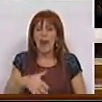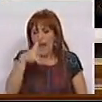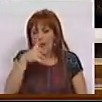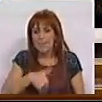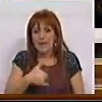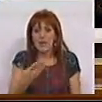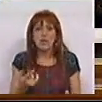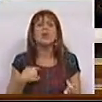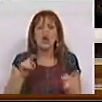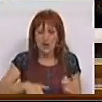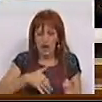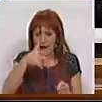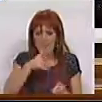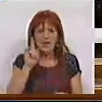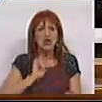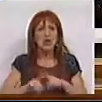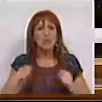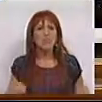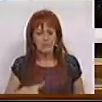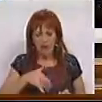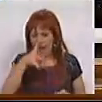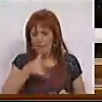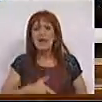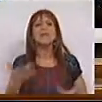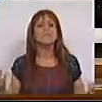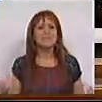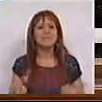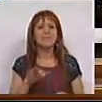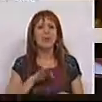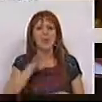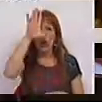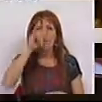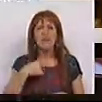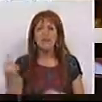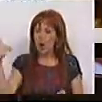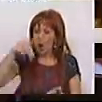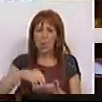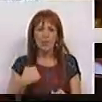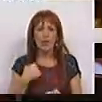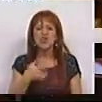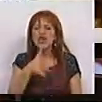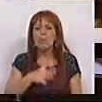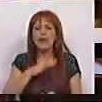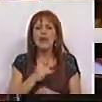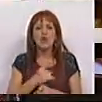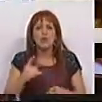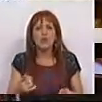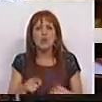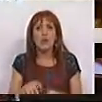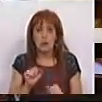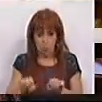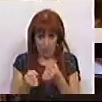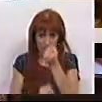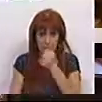Lamentamos. Nós também lamentamos, senhora deputada, lamentamos que o senhor ministro não tenha vindo aqui dar-nos explicações, porque o